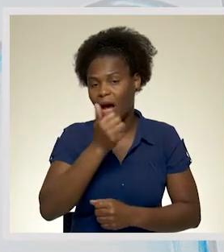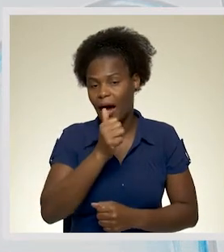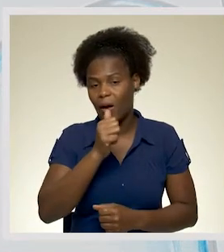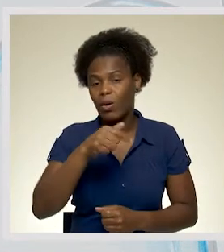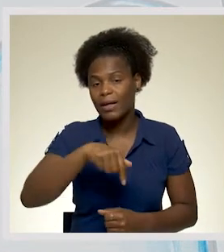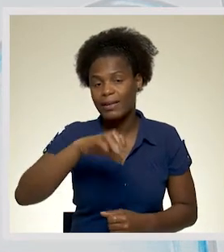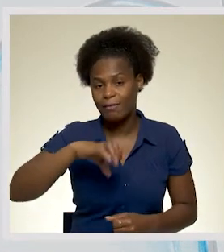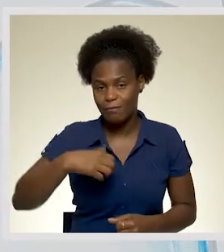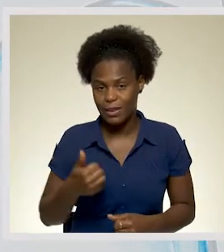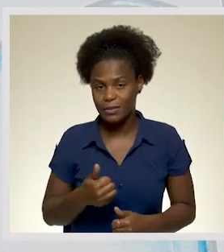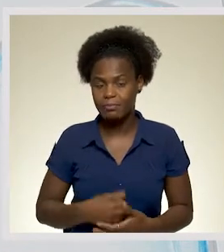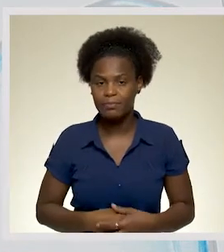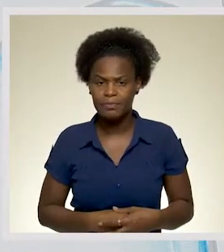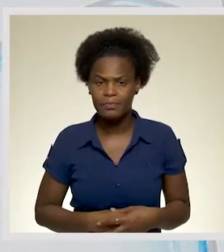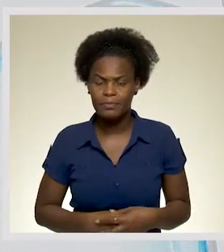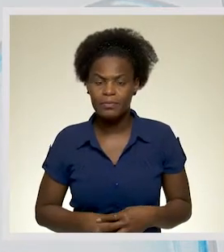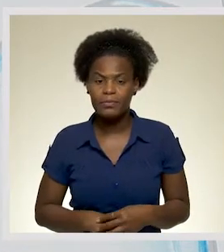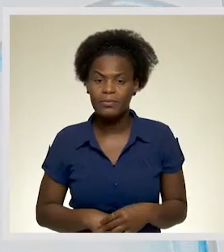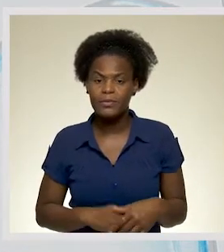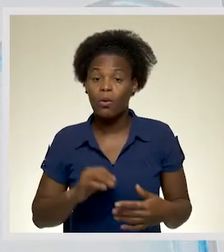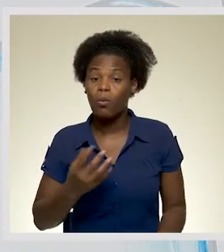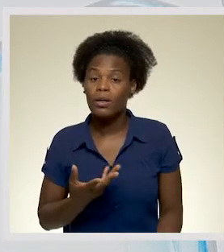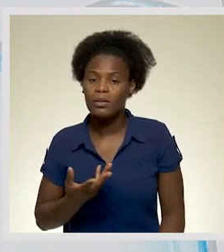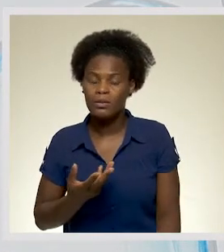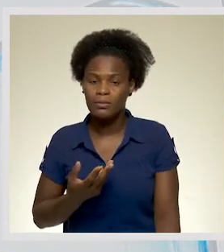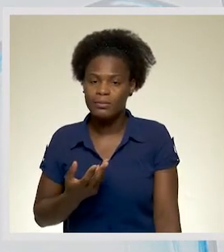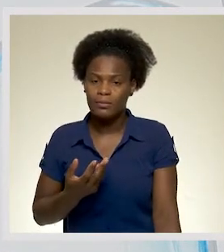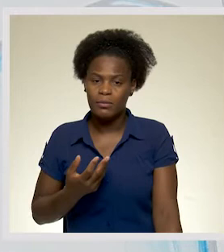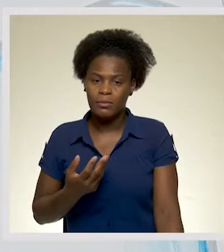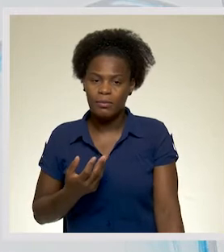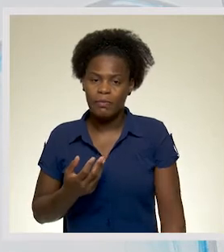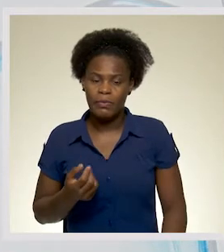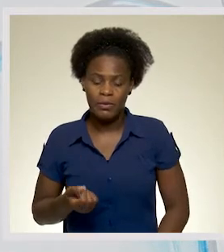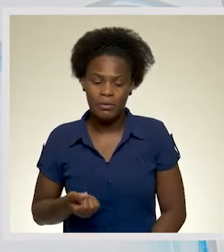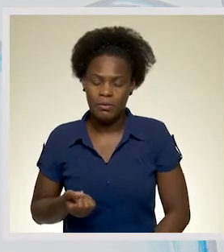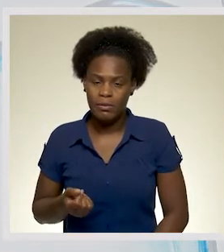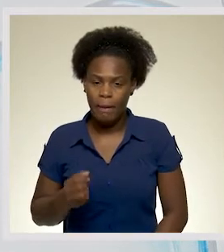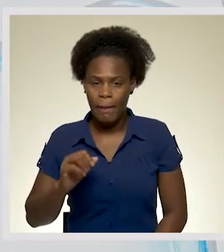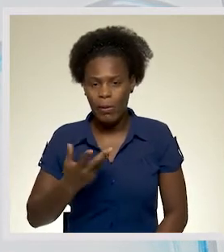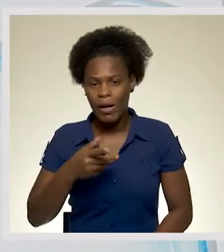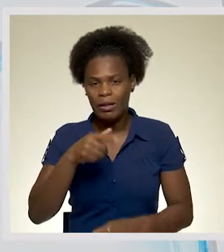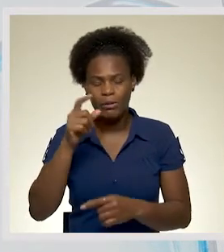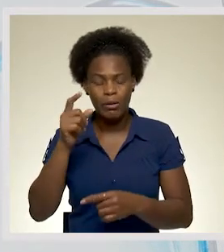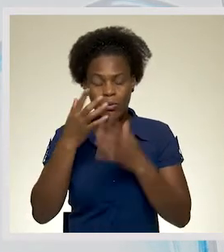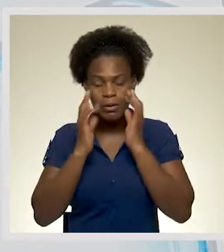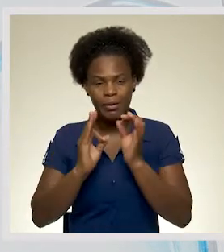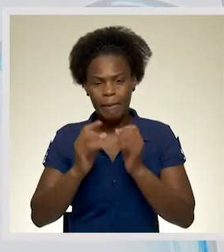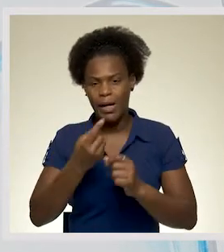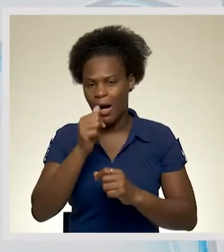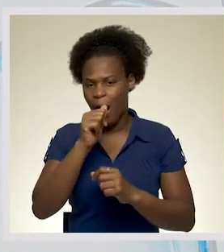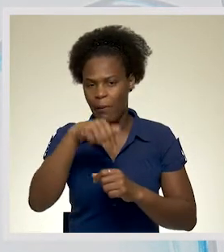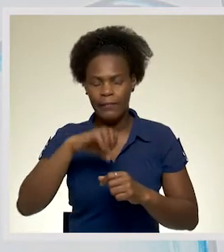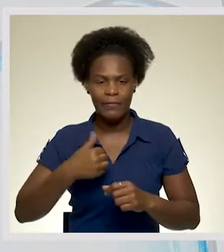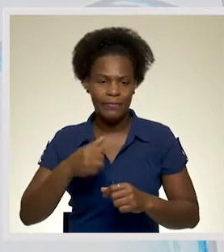no nosso país. Quais são os cuidados para preservar a água em Cabo